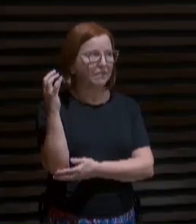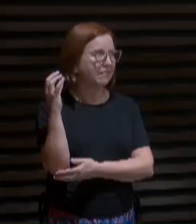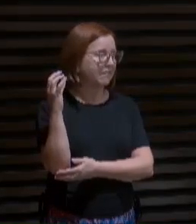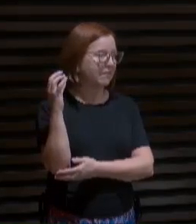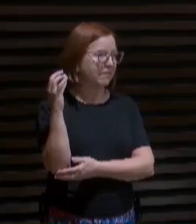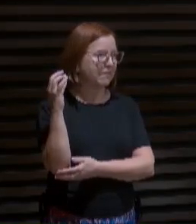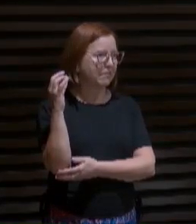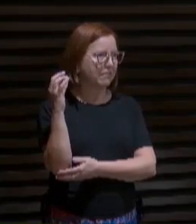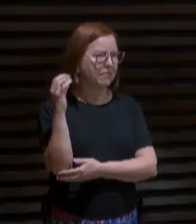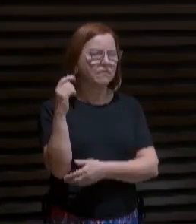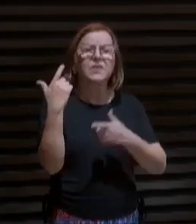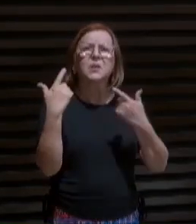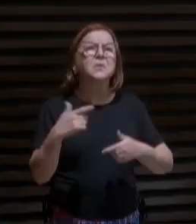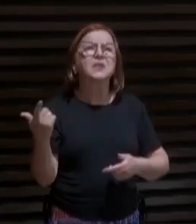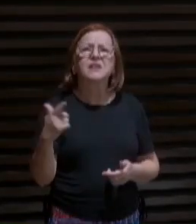De onde ela veio?